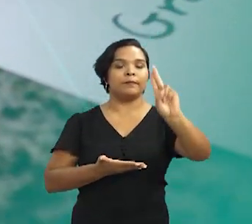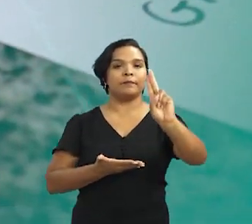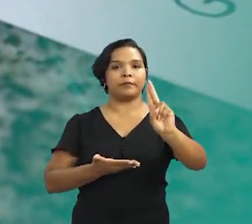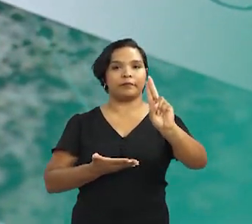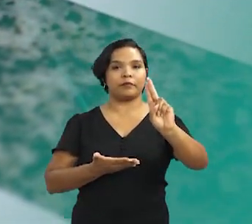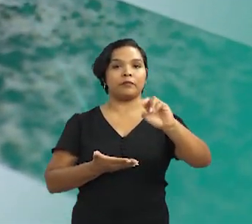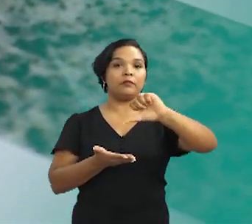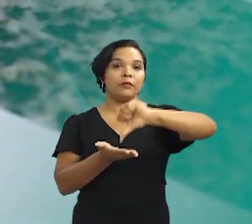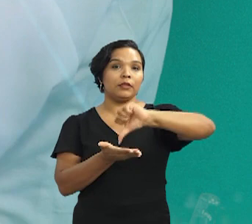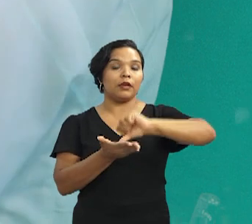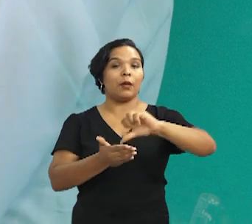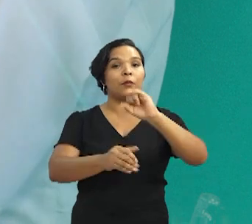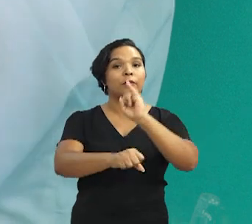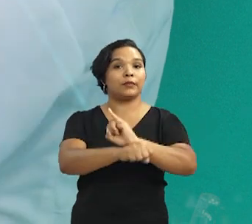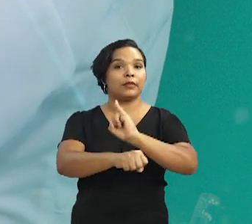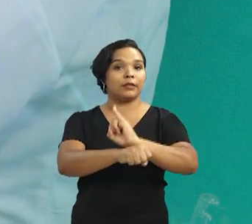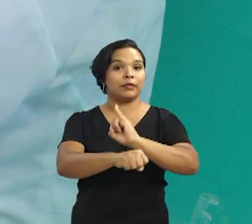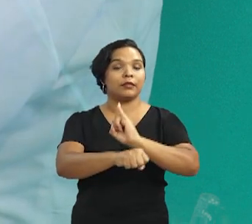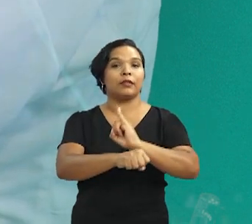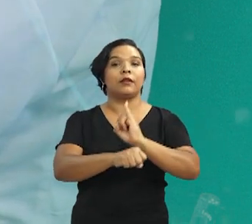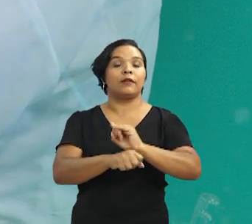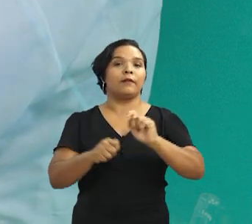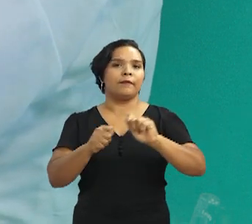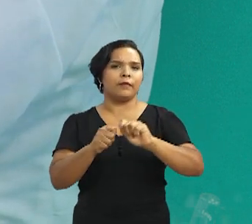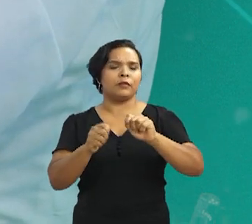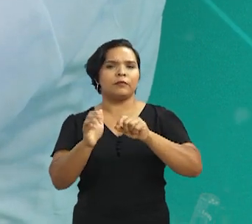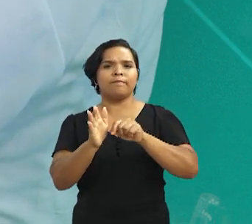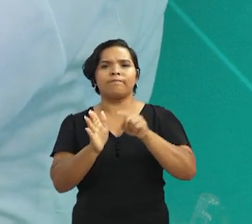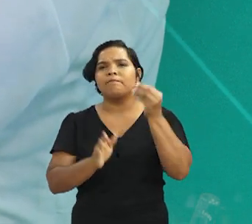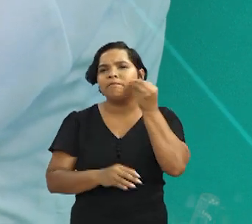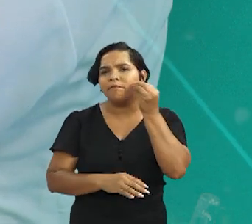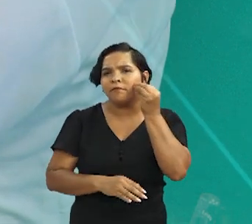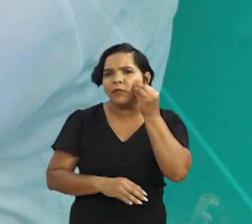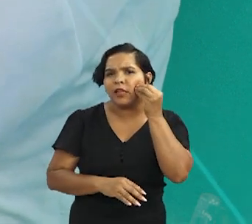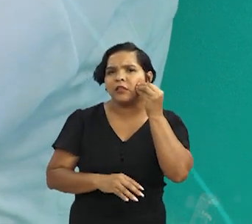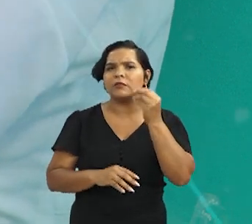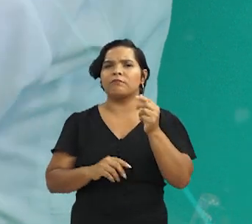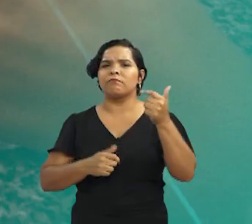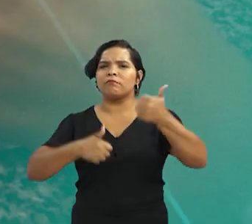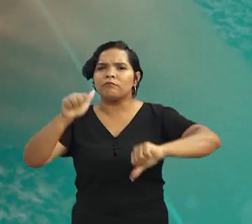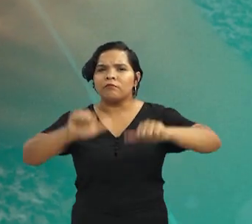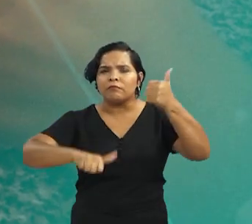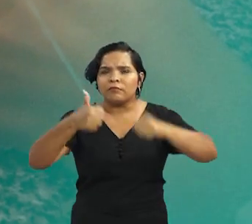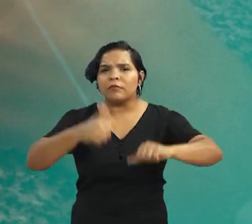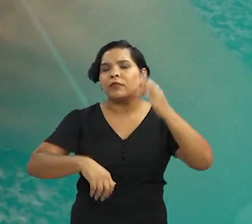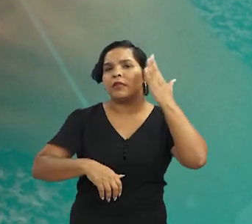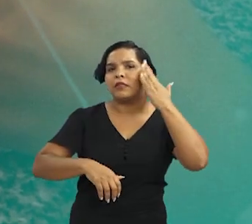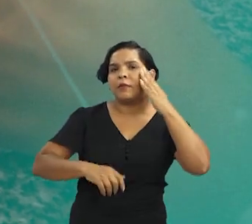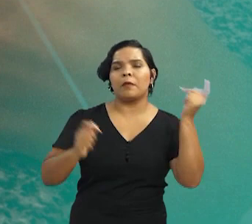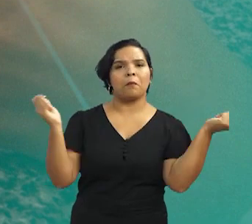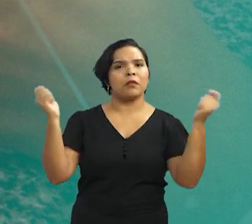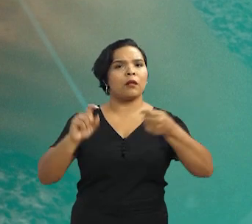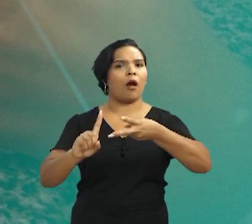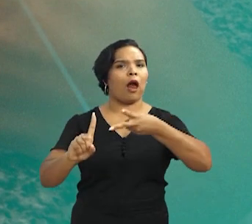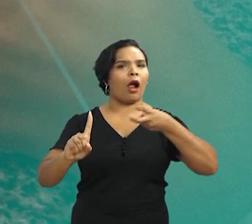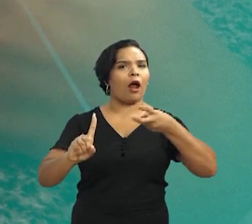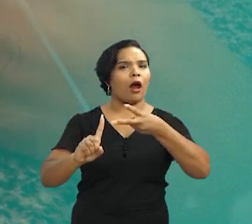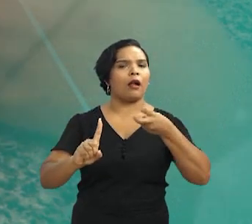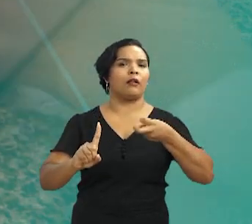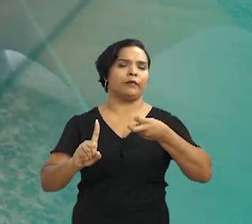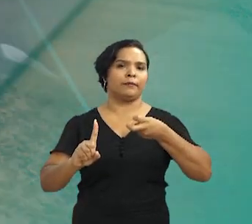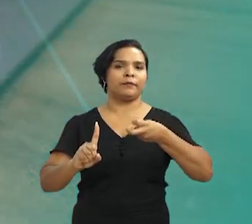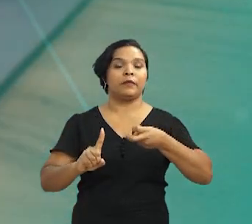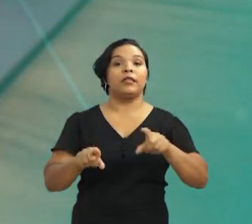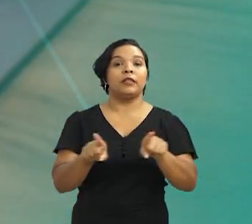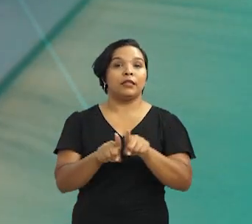Sudoeste da Bahia, campus de Itapetinga, estão realizando testes e produzindo parâmetros para poder identificar possíveis fraudes na